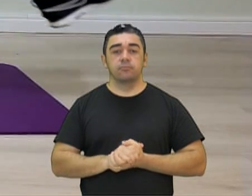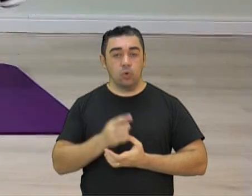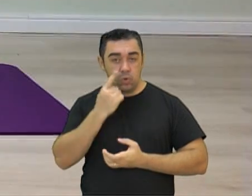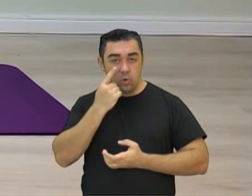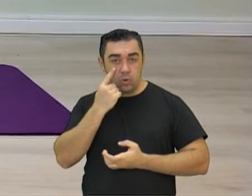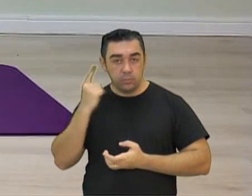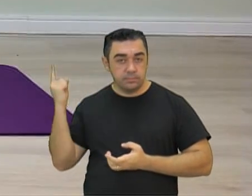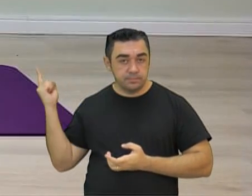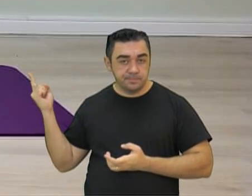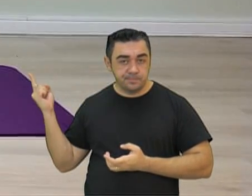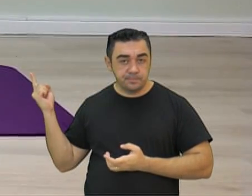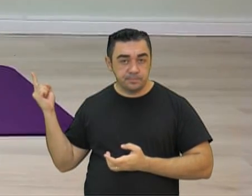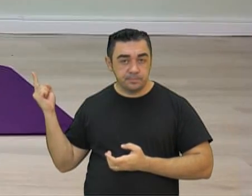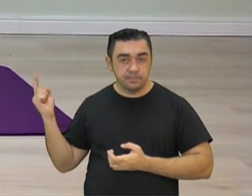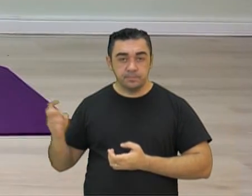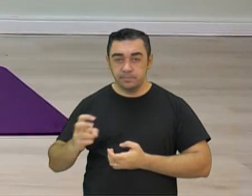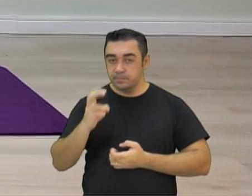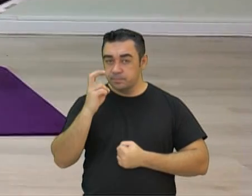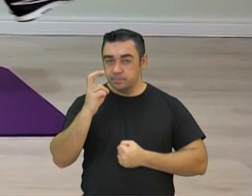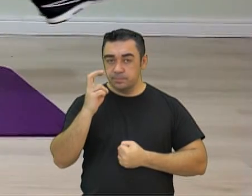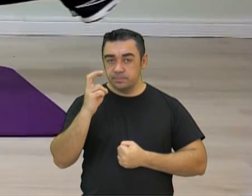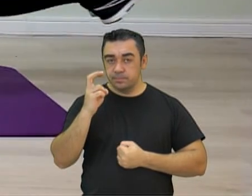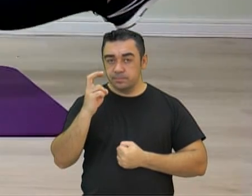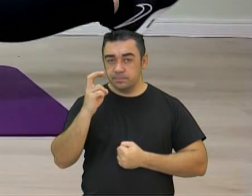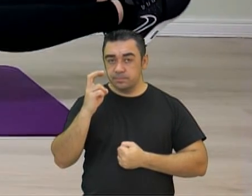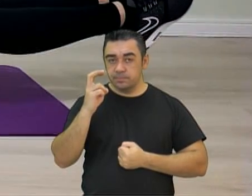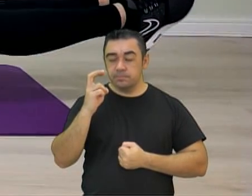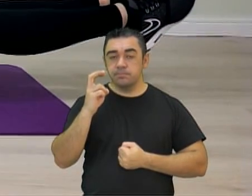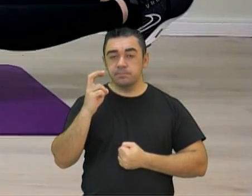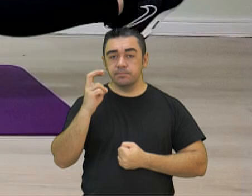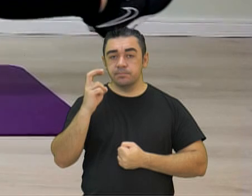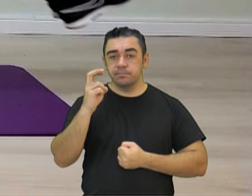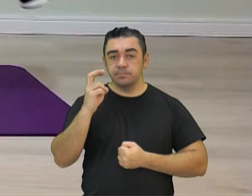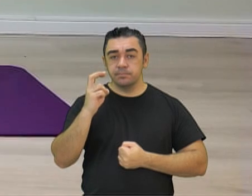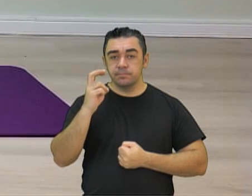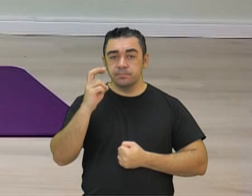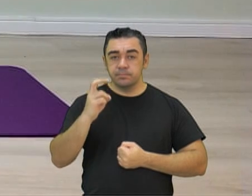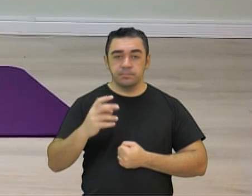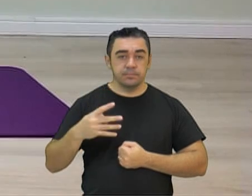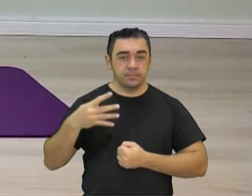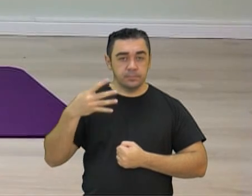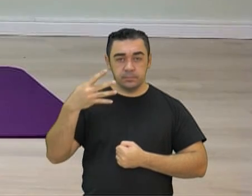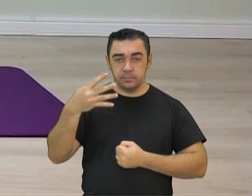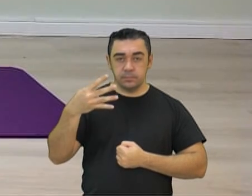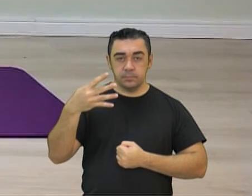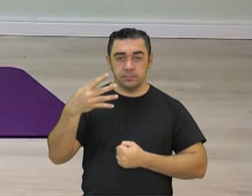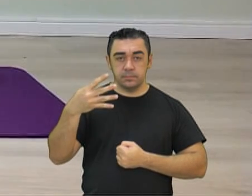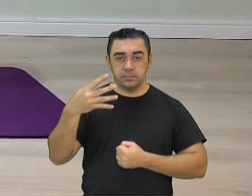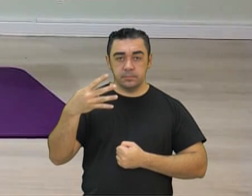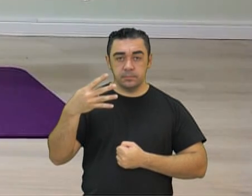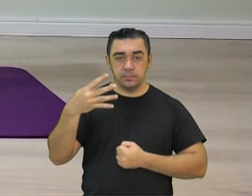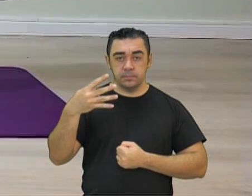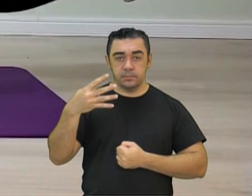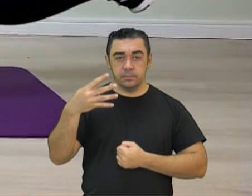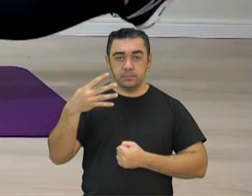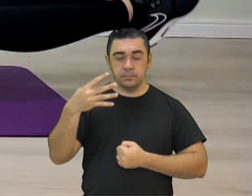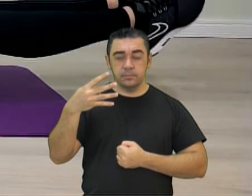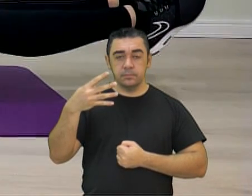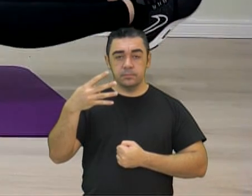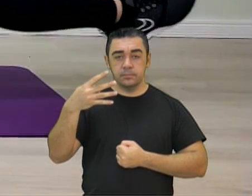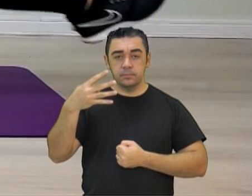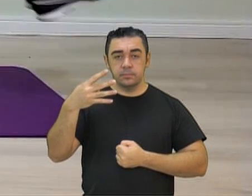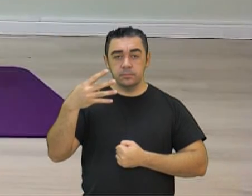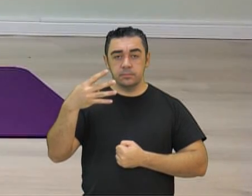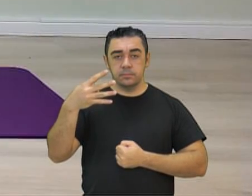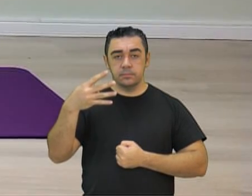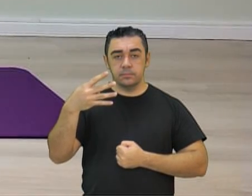lá. 5, 4,